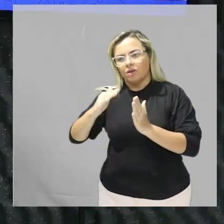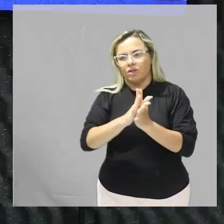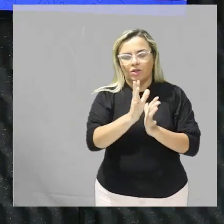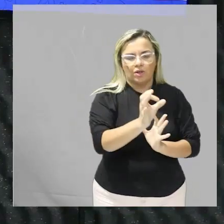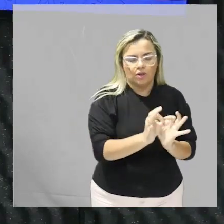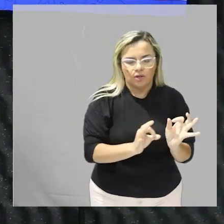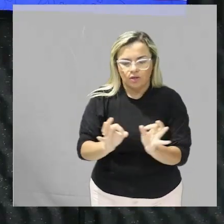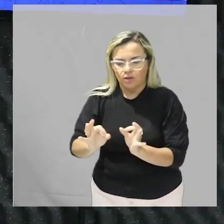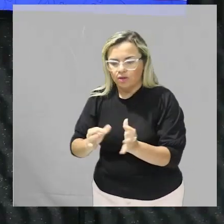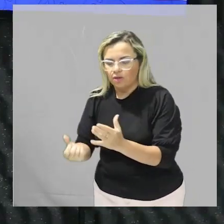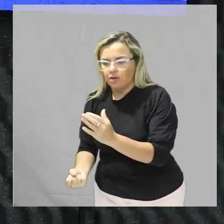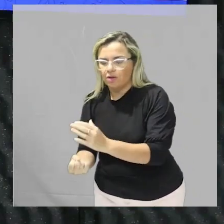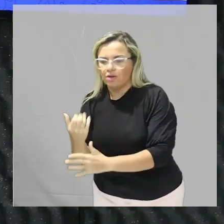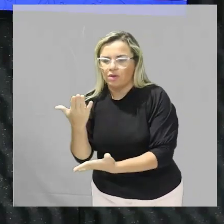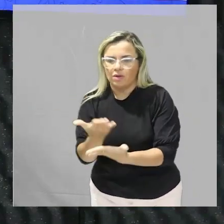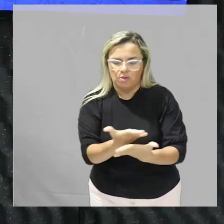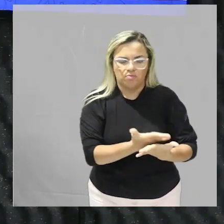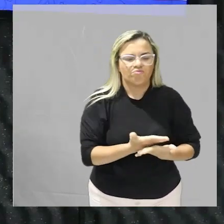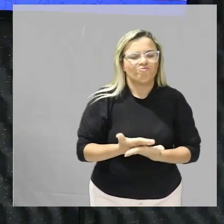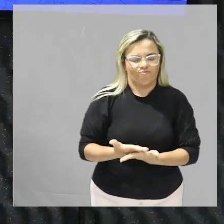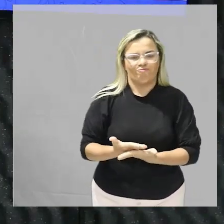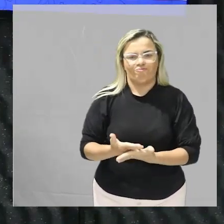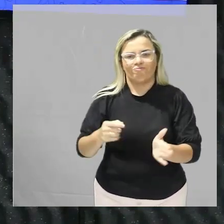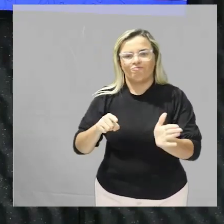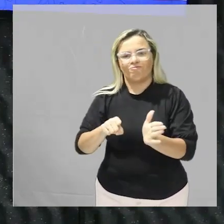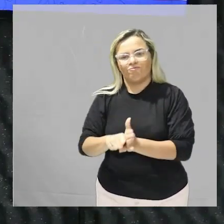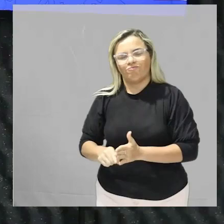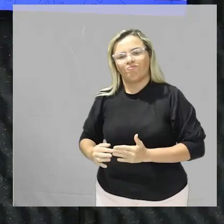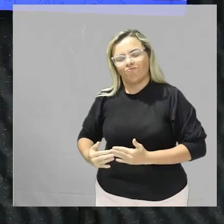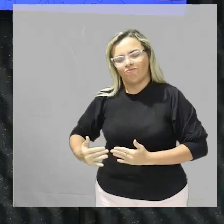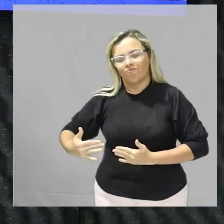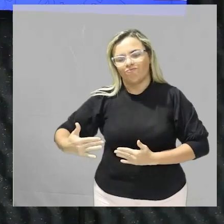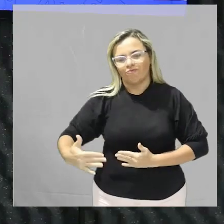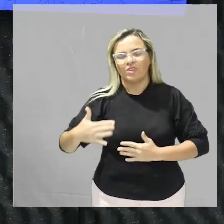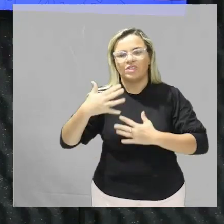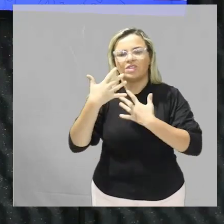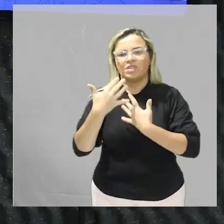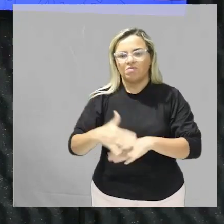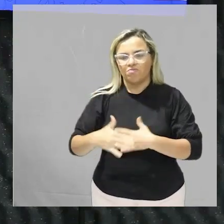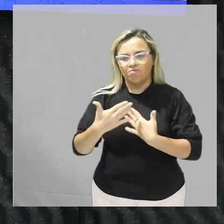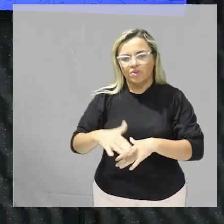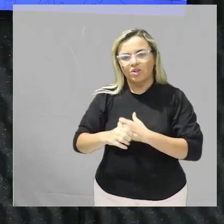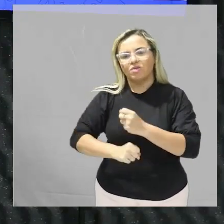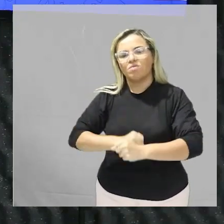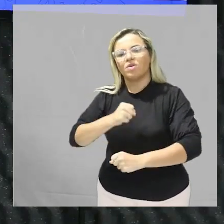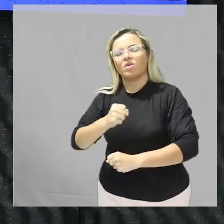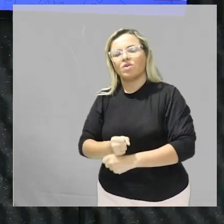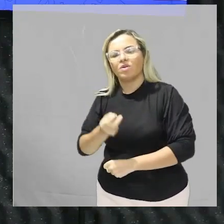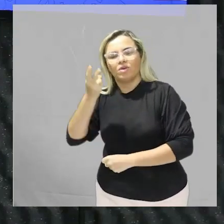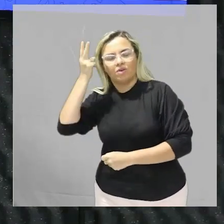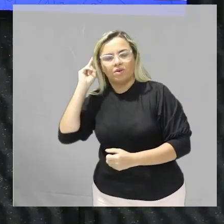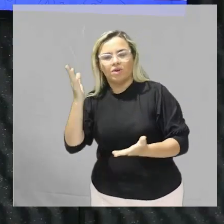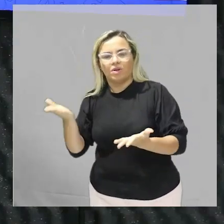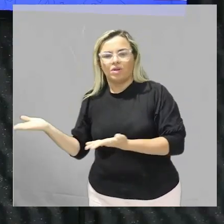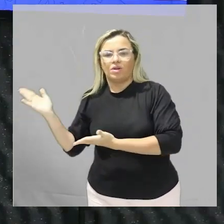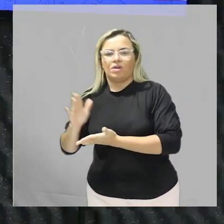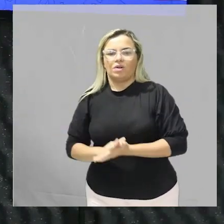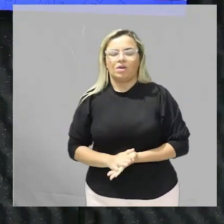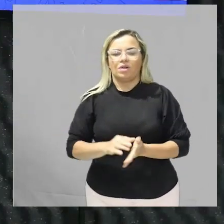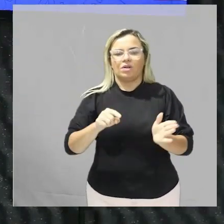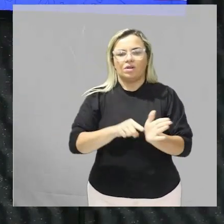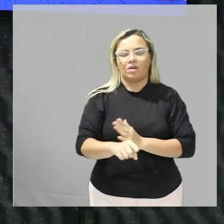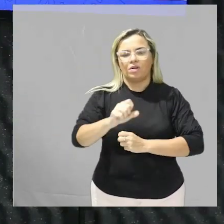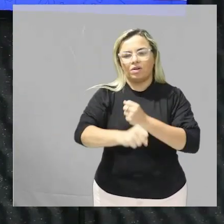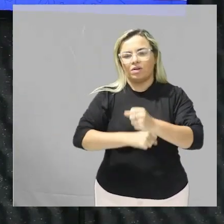ecologia, que são questões que têm caído com frequência nessas provas. E essa questão aqui de 2016, ela diz